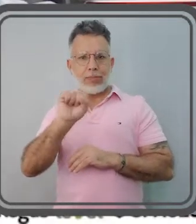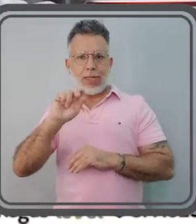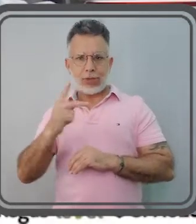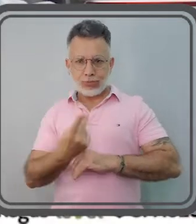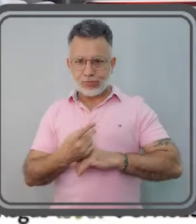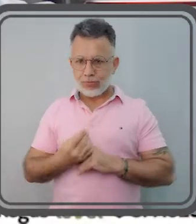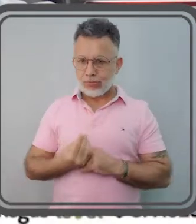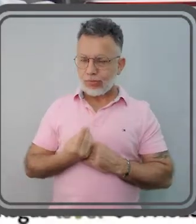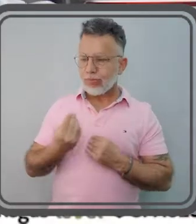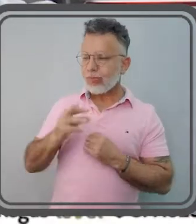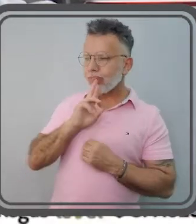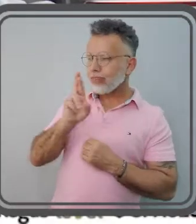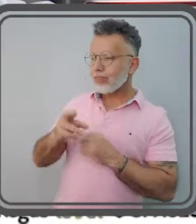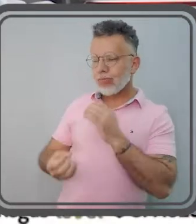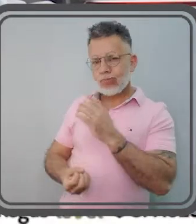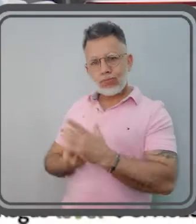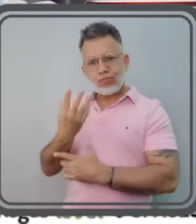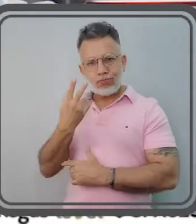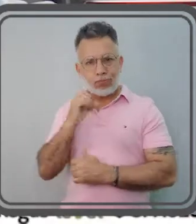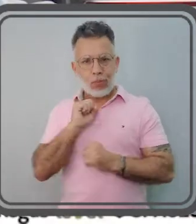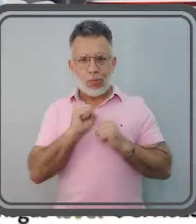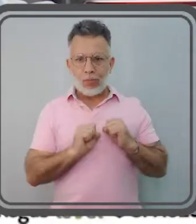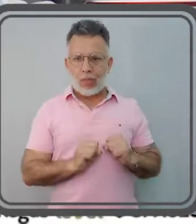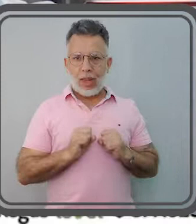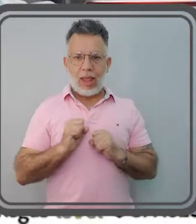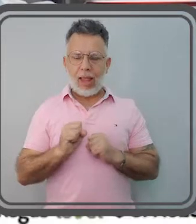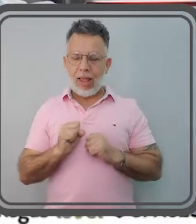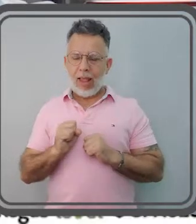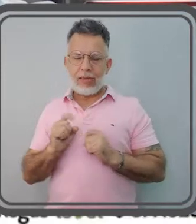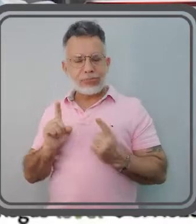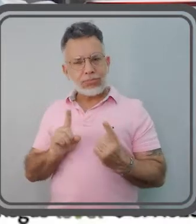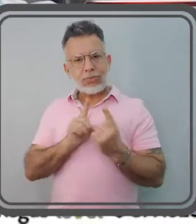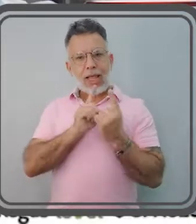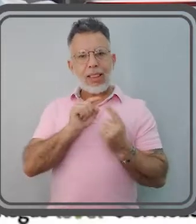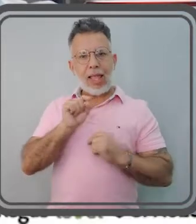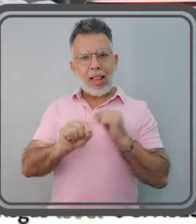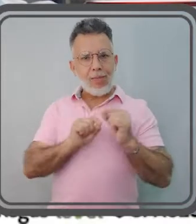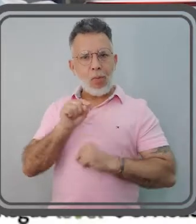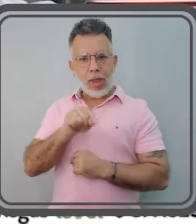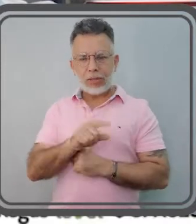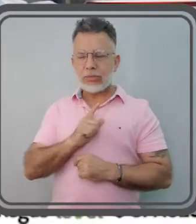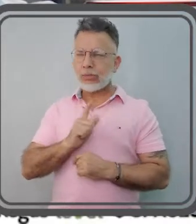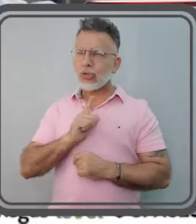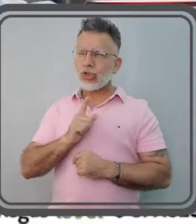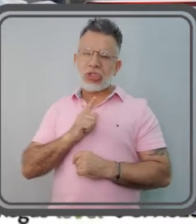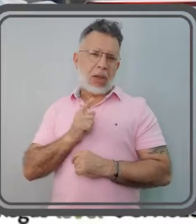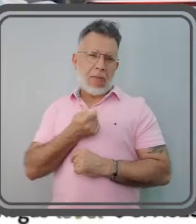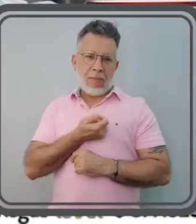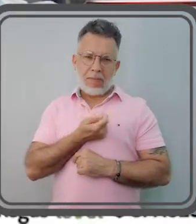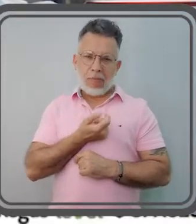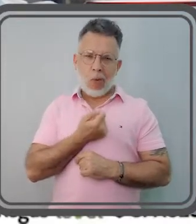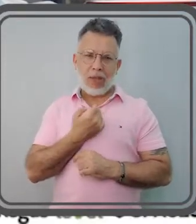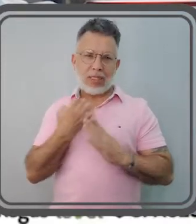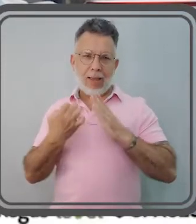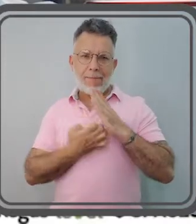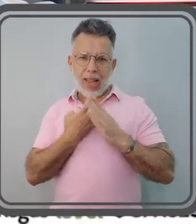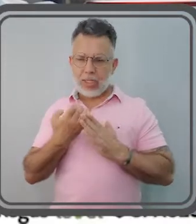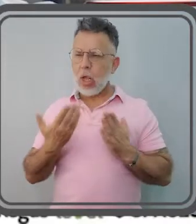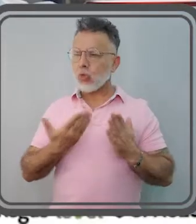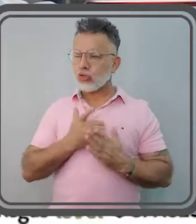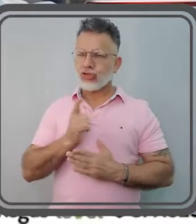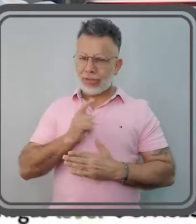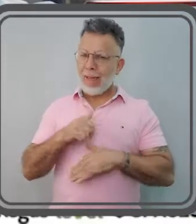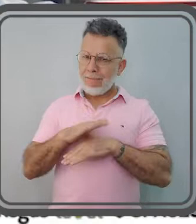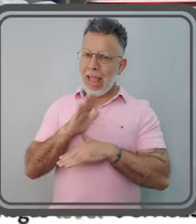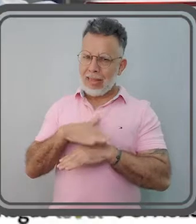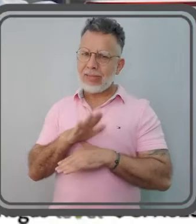atender, naquele momento nós tínhamos poucas marcas, hoje a gente até tem mais marcas parecido, né, com copo ali, esses